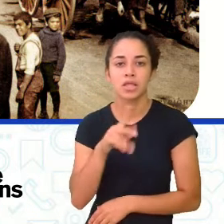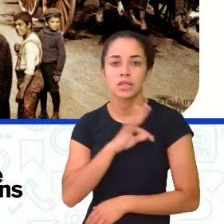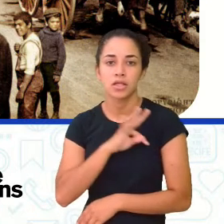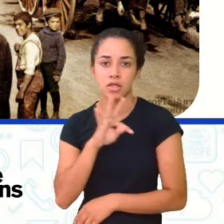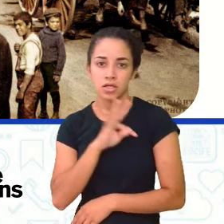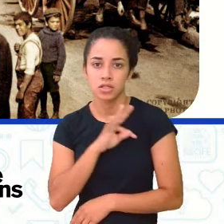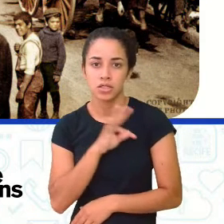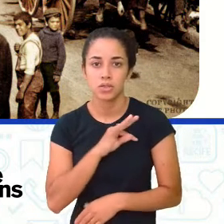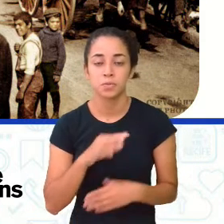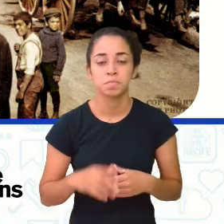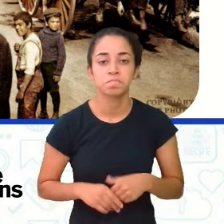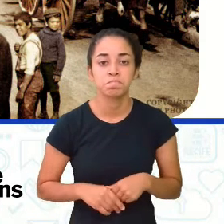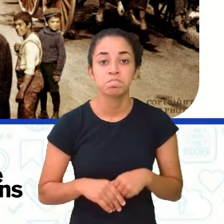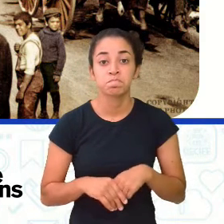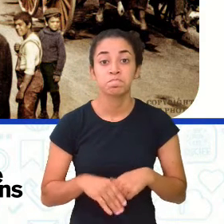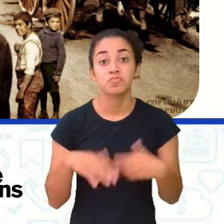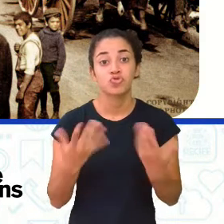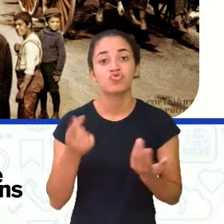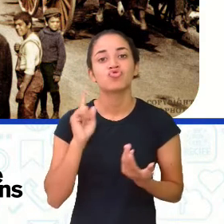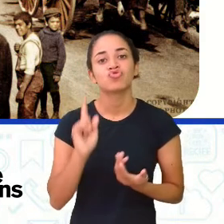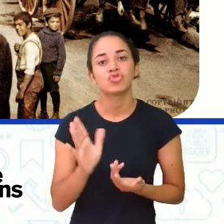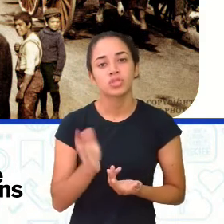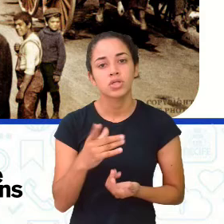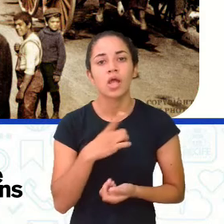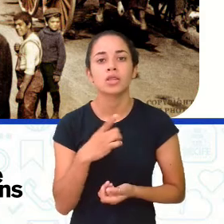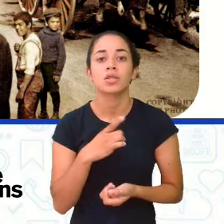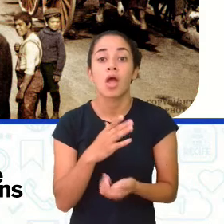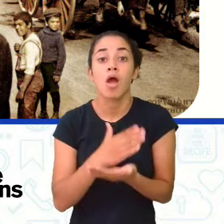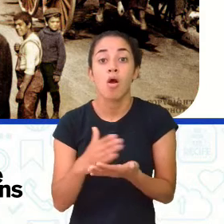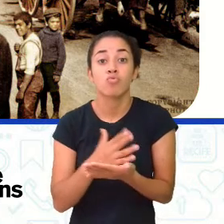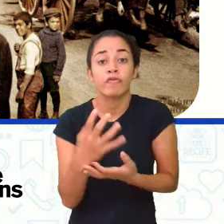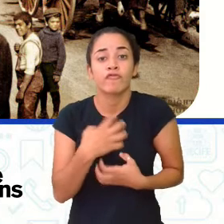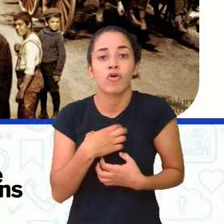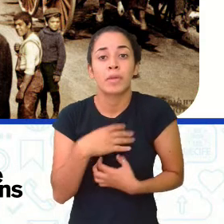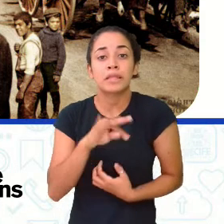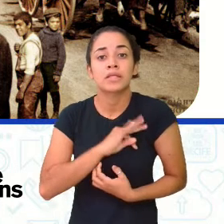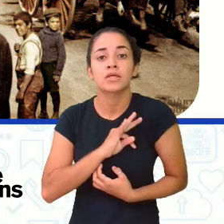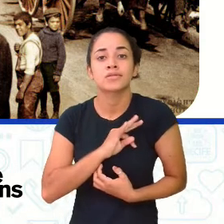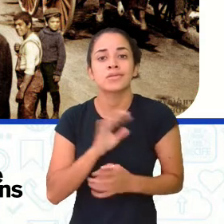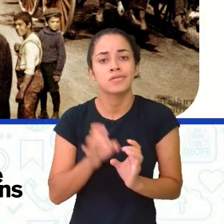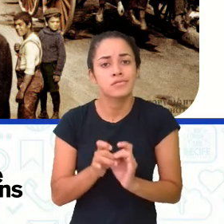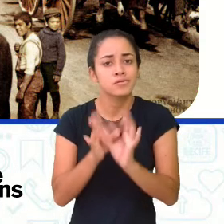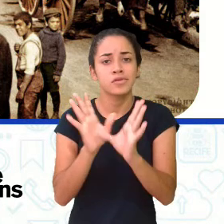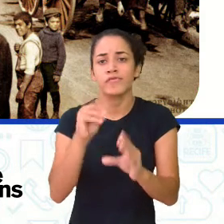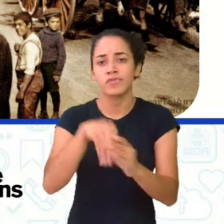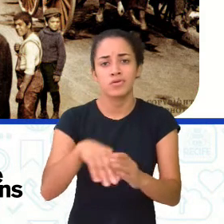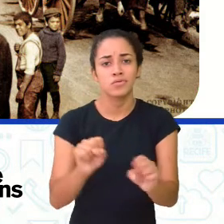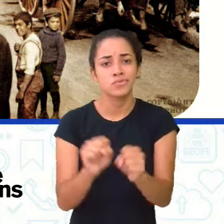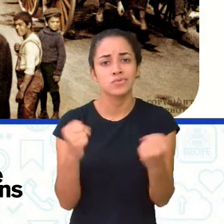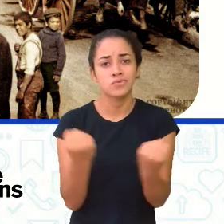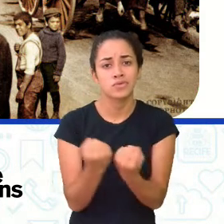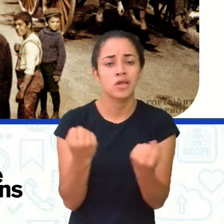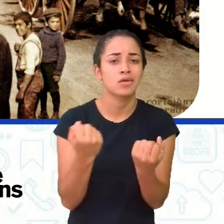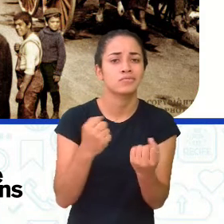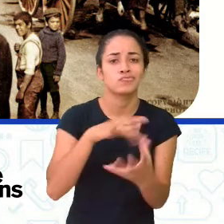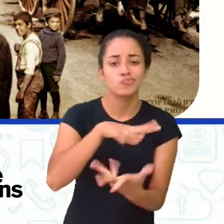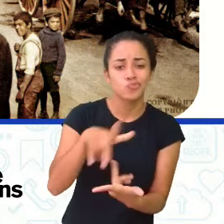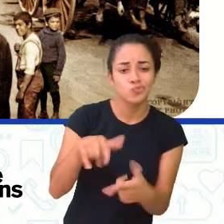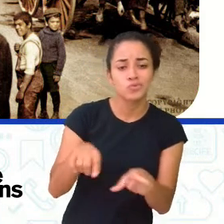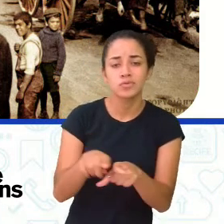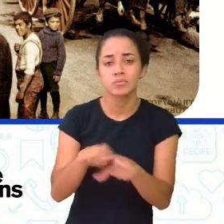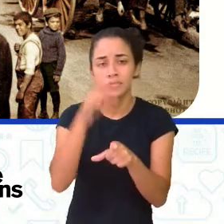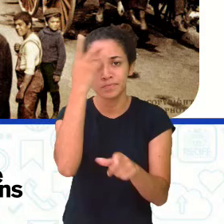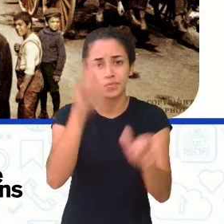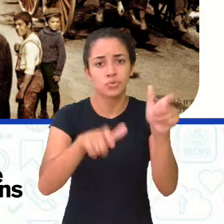você vê que já temos aqui algumas formas técnicas disponíveis dentro da sociedade para o mundo, ali, para que o ser humano